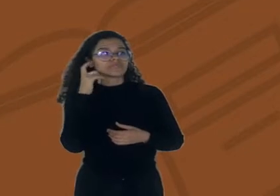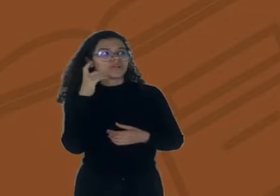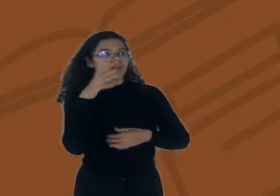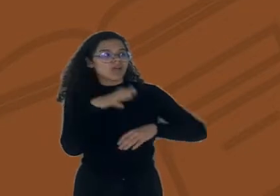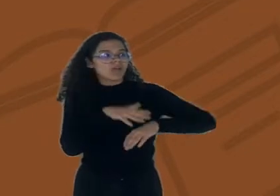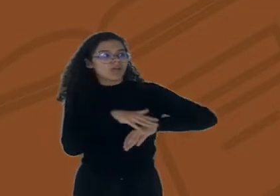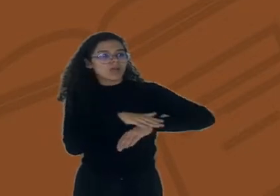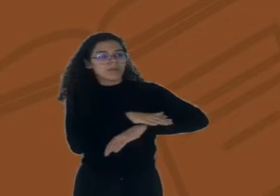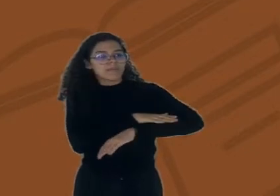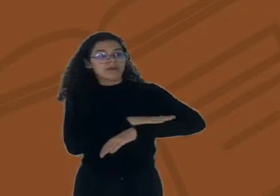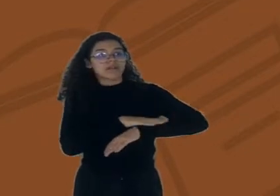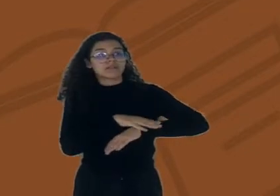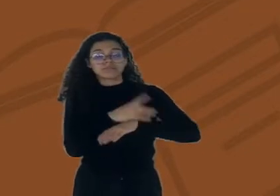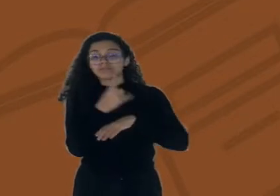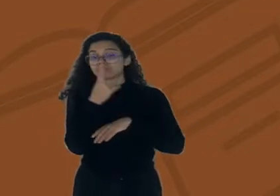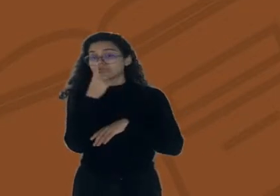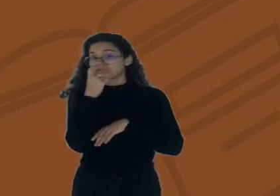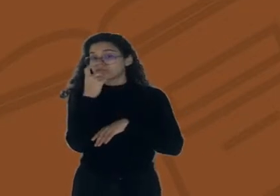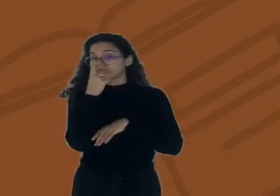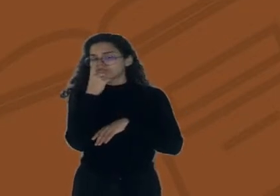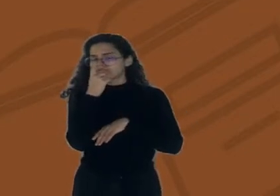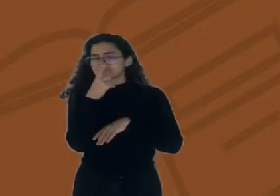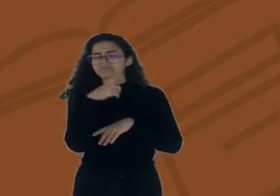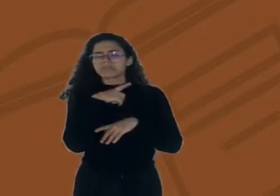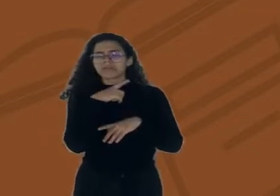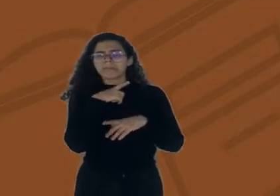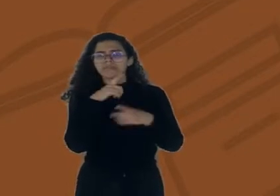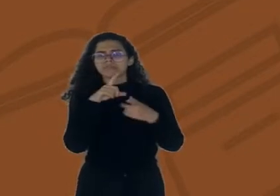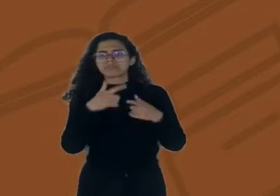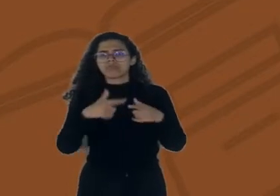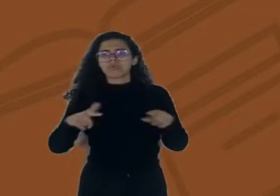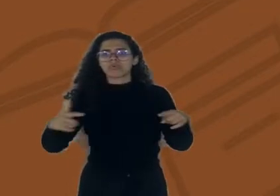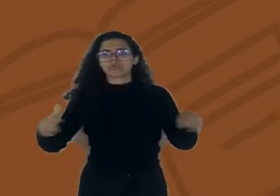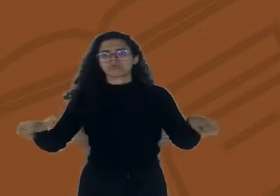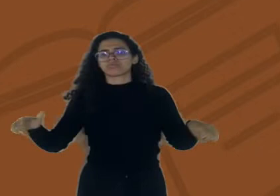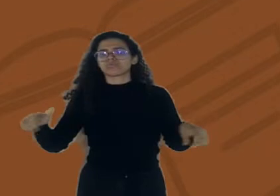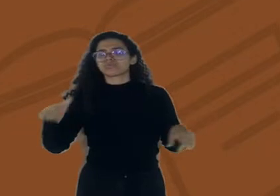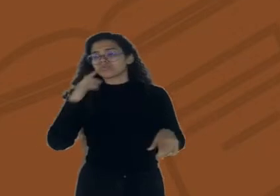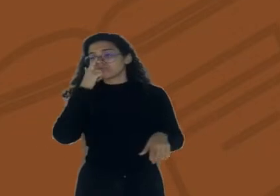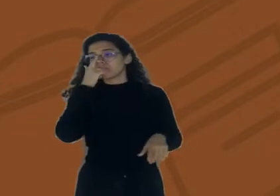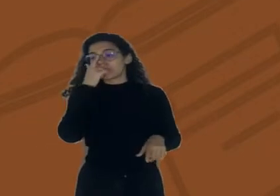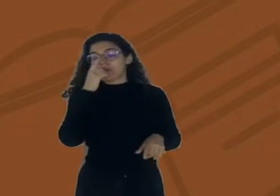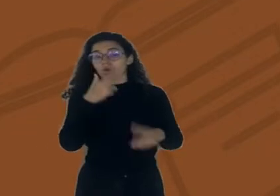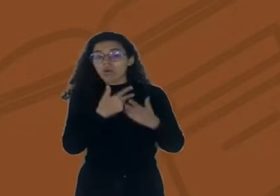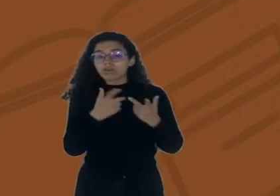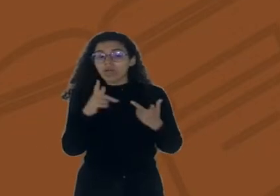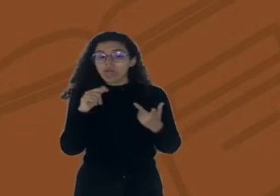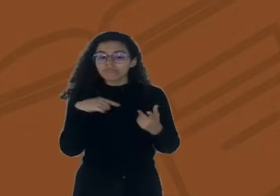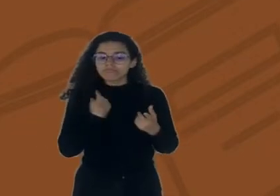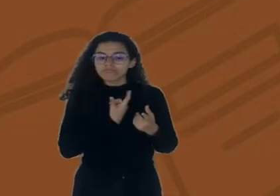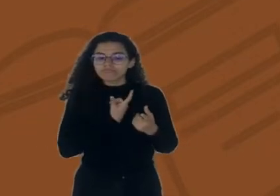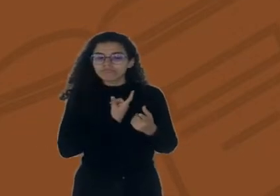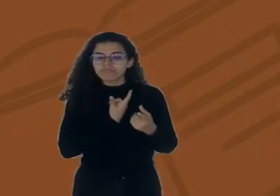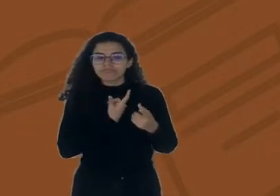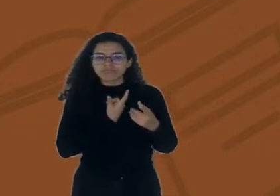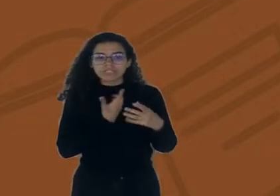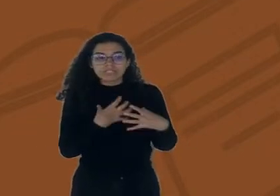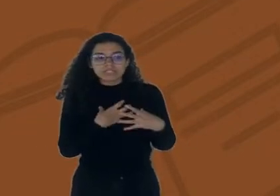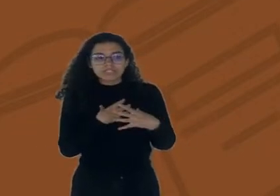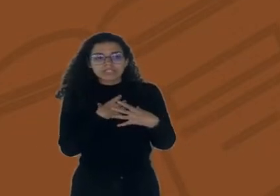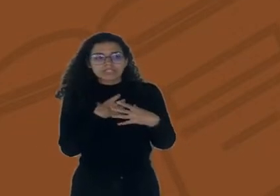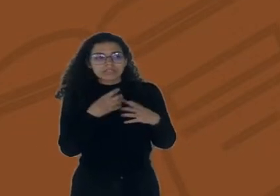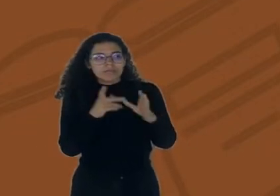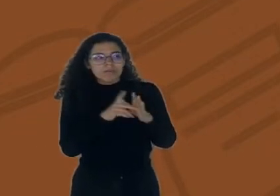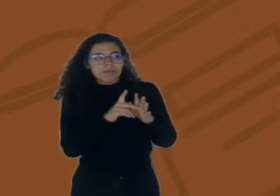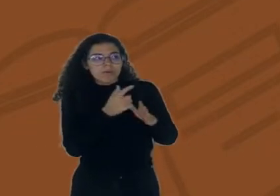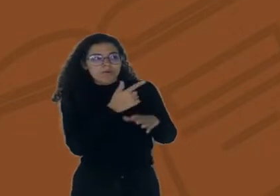temperatura, odor, dentre outros. São alguns estímulos que nós captamos, que nós recebemos do meio